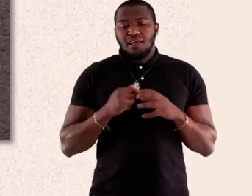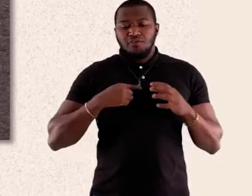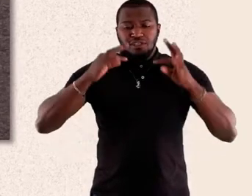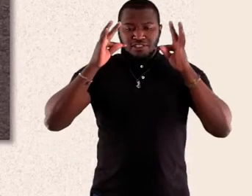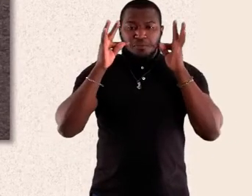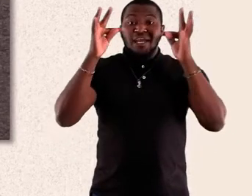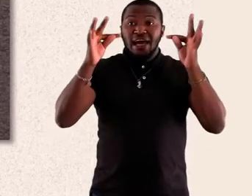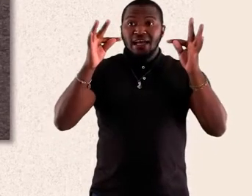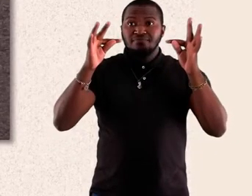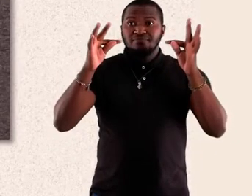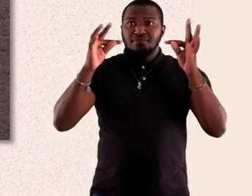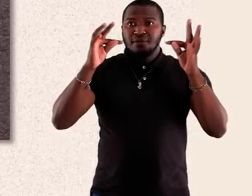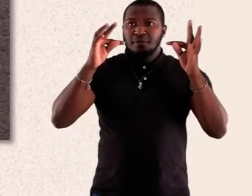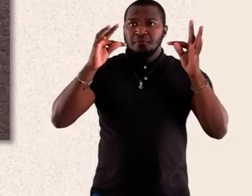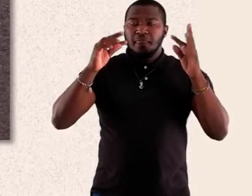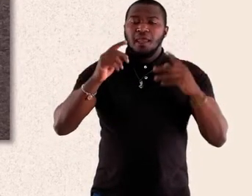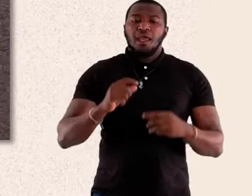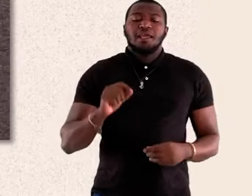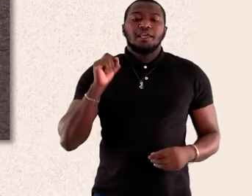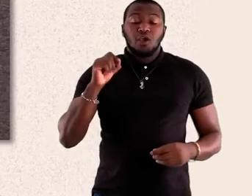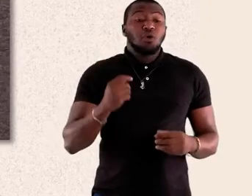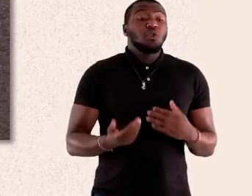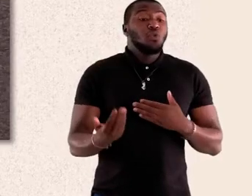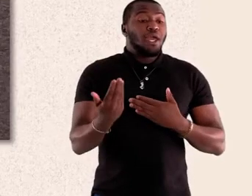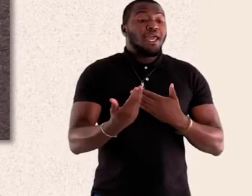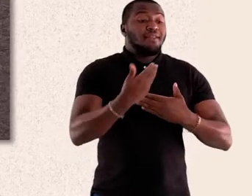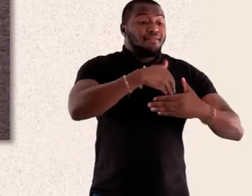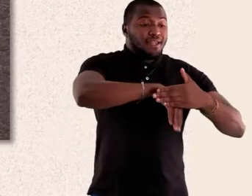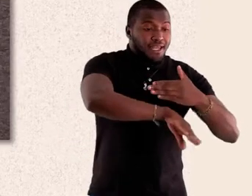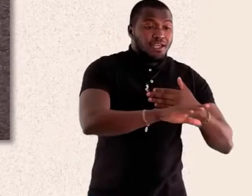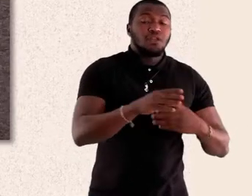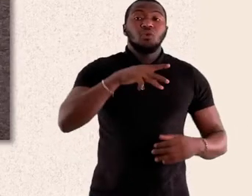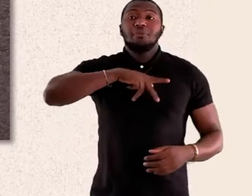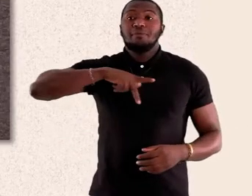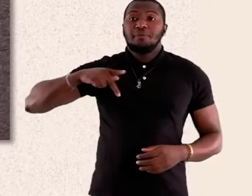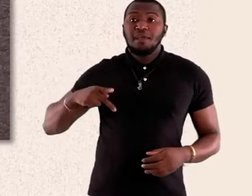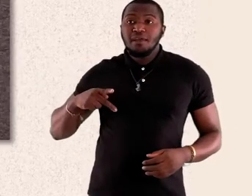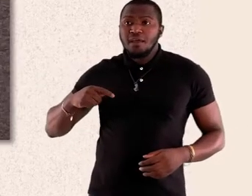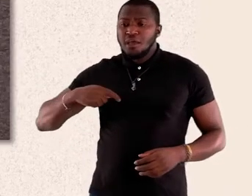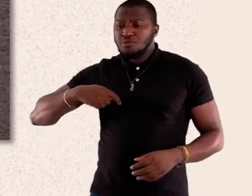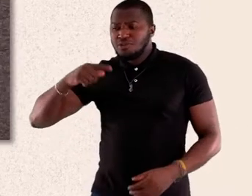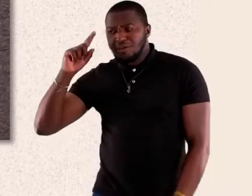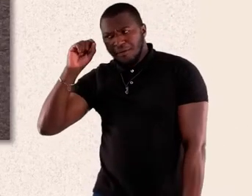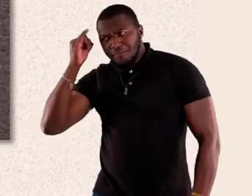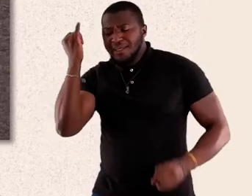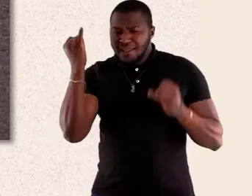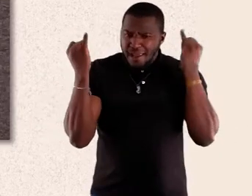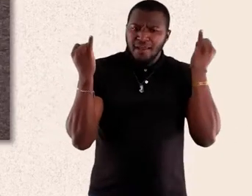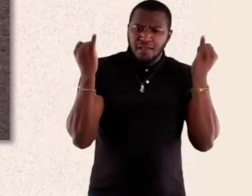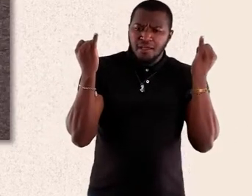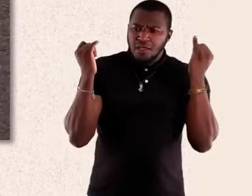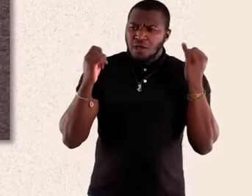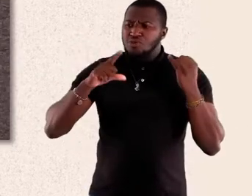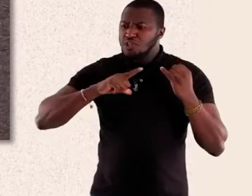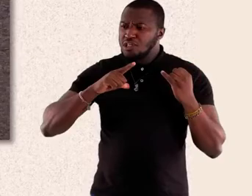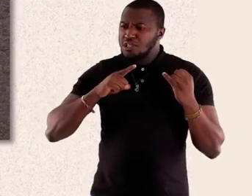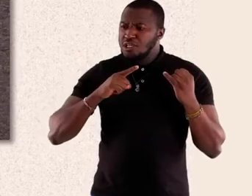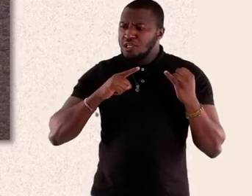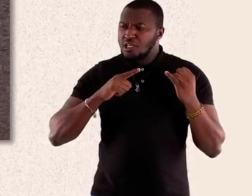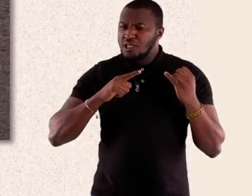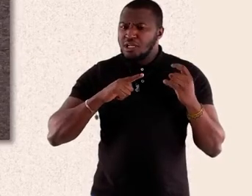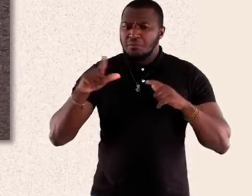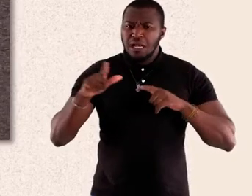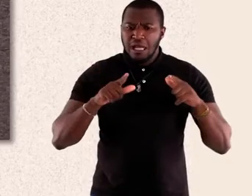eu quando entrei no Ministério Público eu tinha muito a ideia de que eu tinha que me importar de